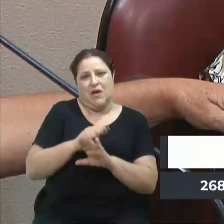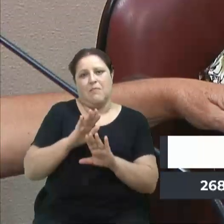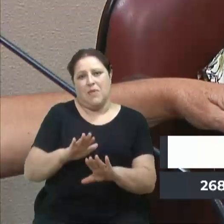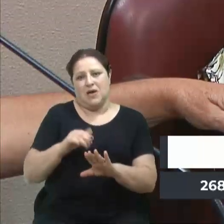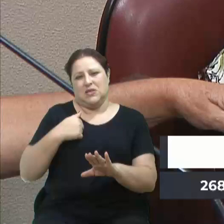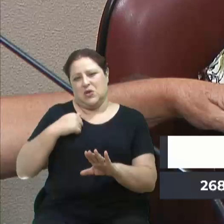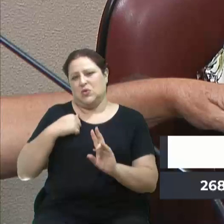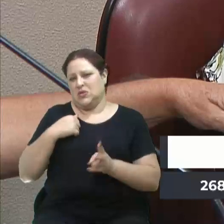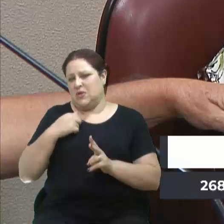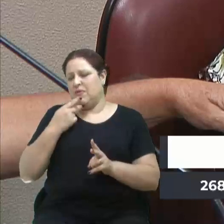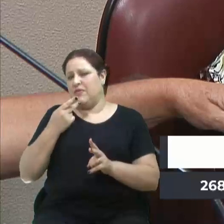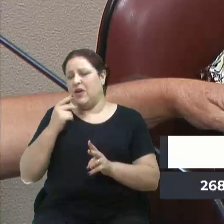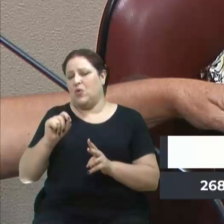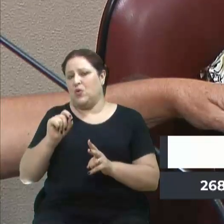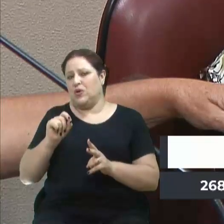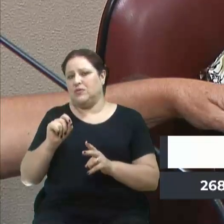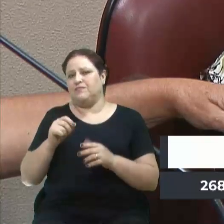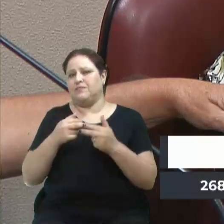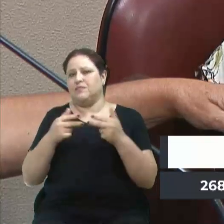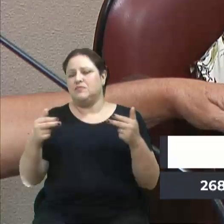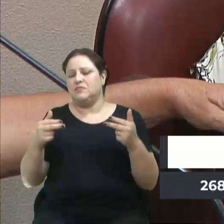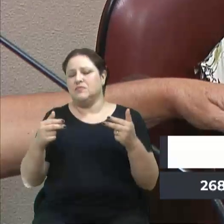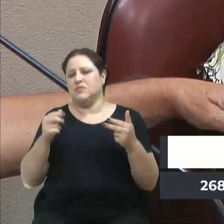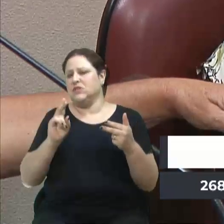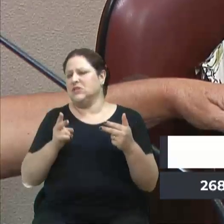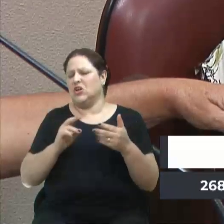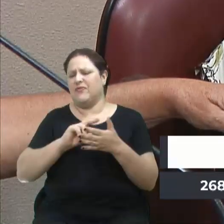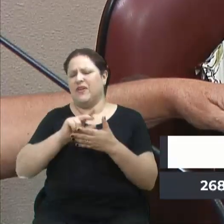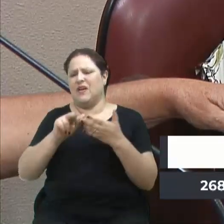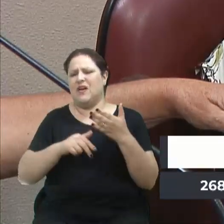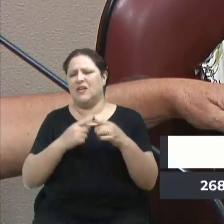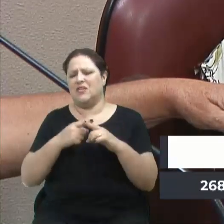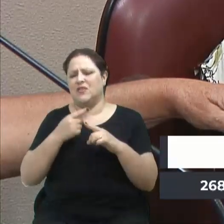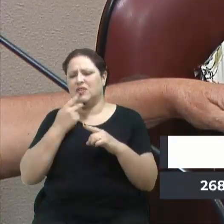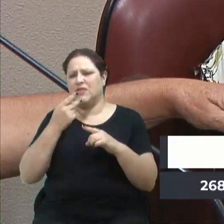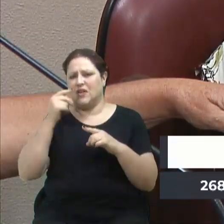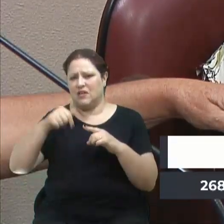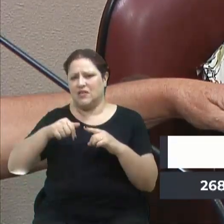sociais e reforço aqui, de algo que eu já falei inúmeras vezes nessa tribuna.